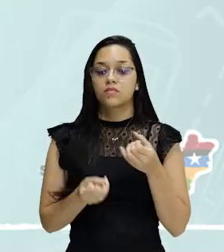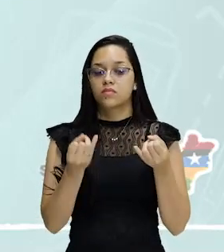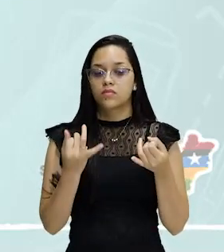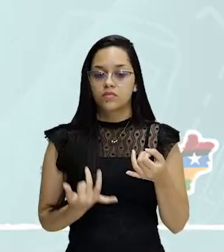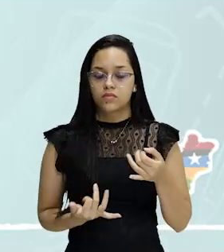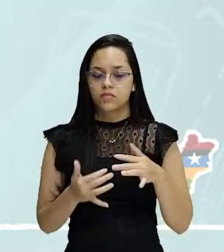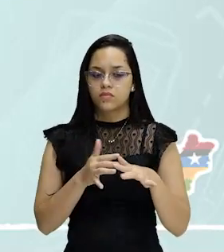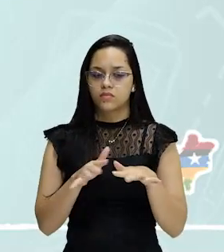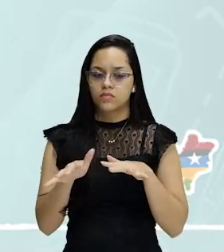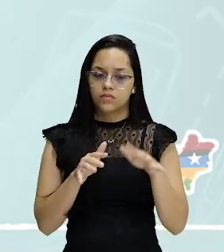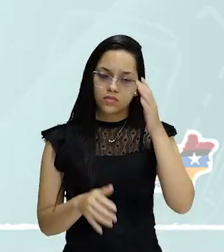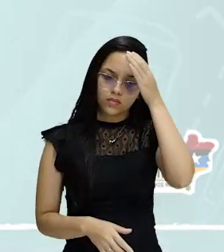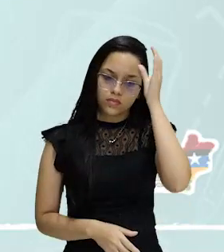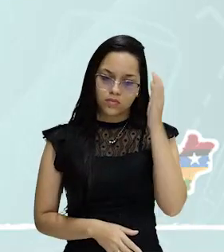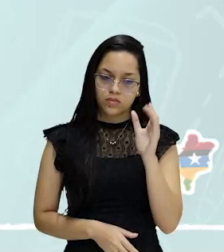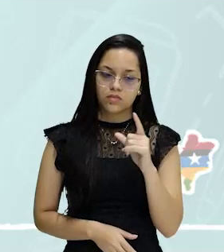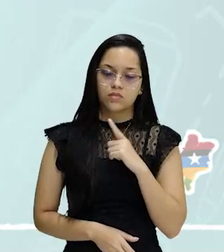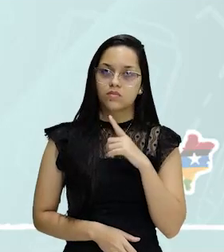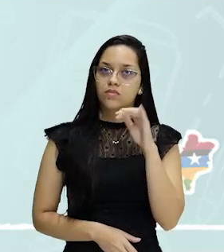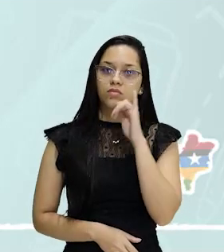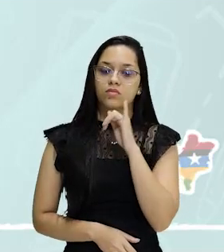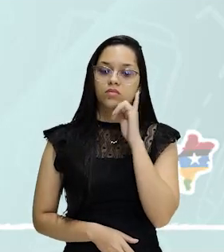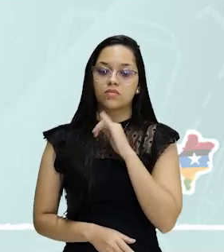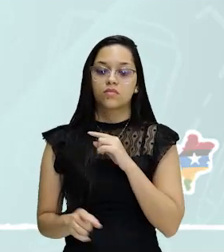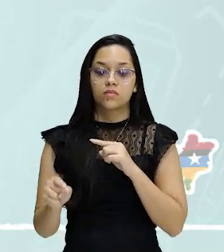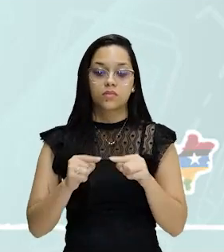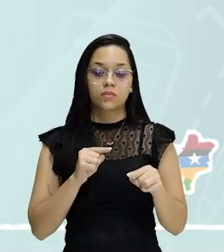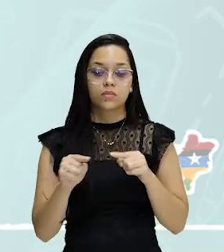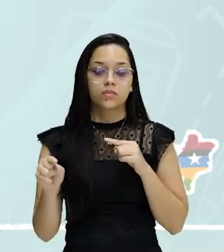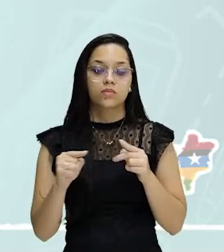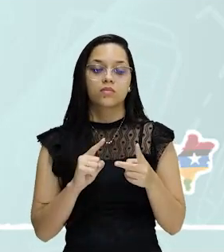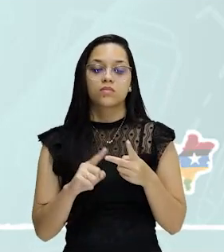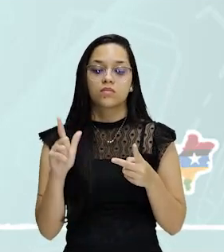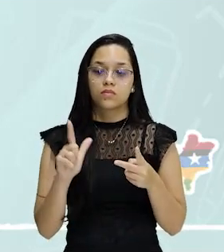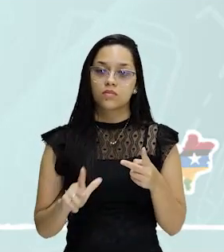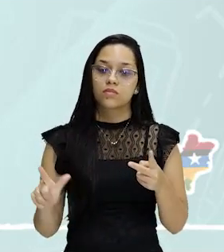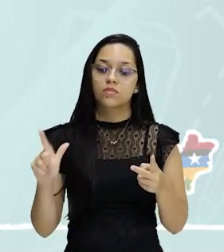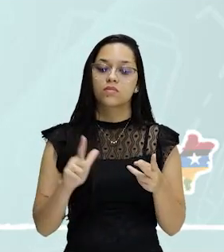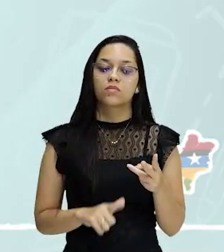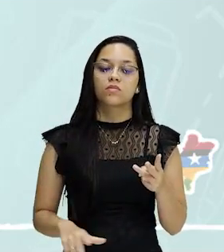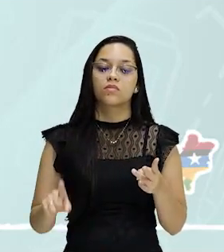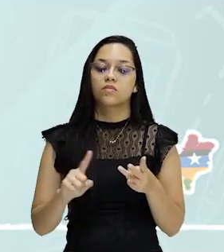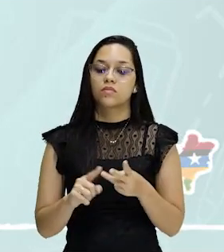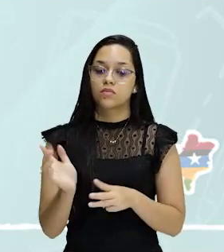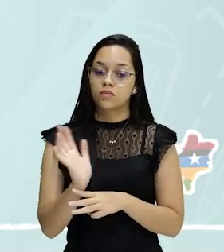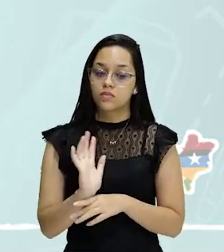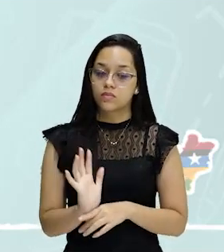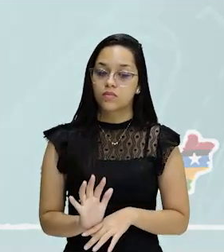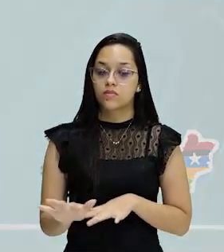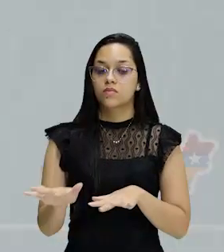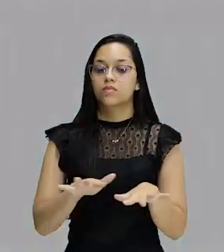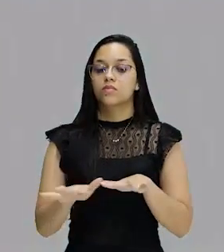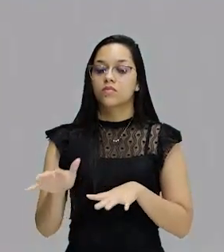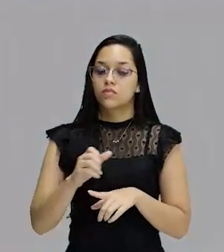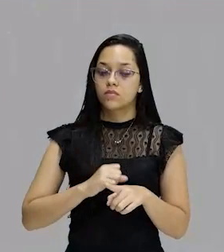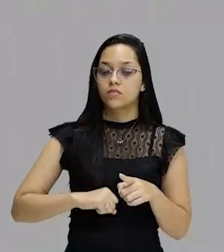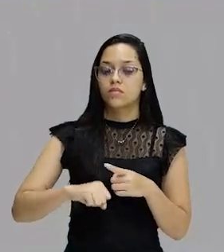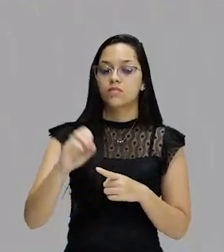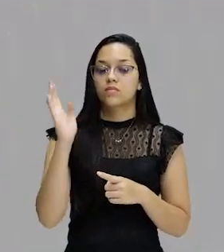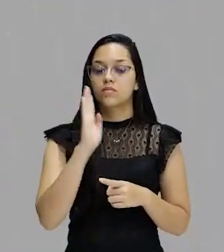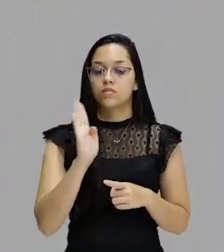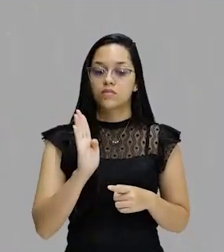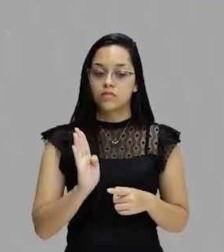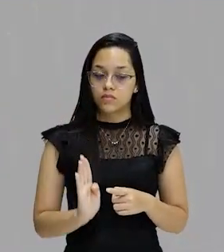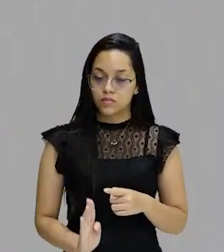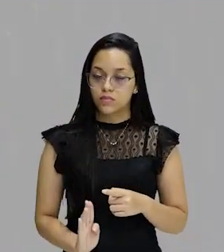movimentos culturais, aqui você tem, por exemplo, a música, a literatura, o cinema, e os